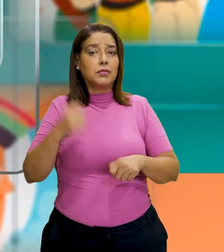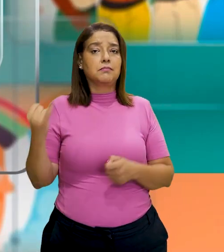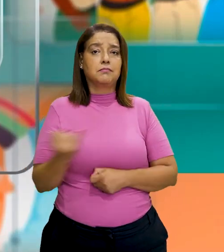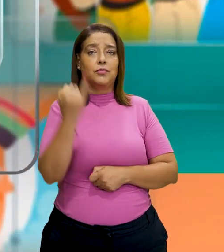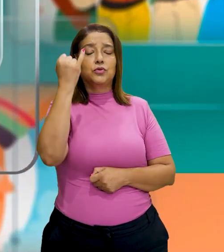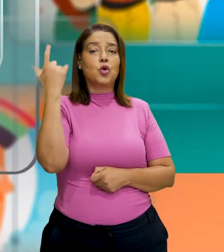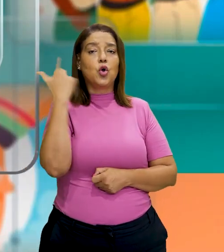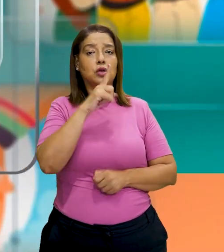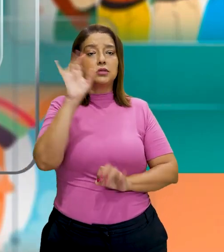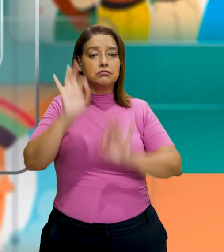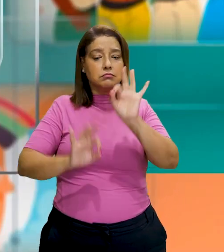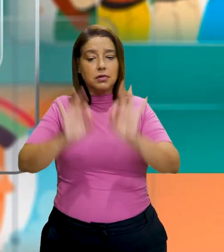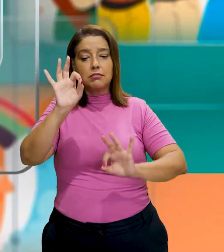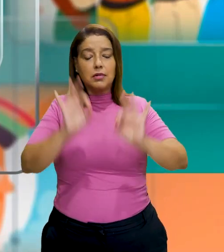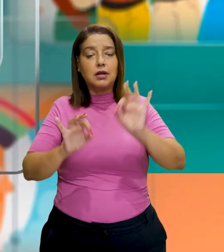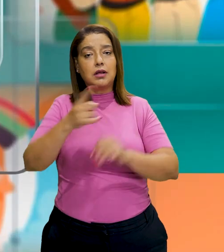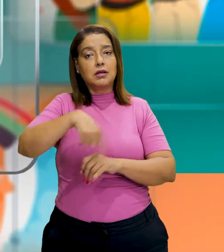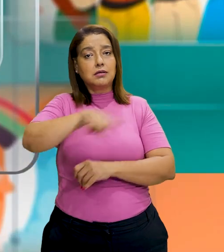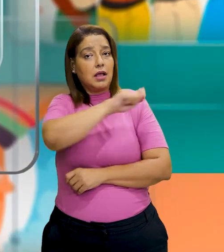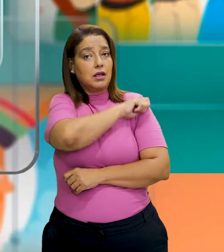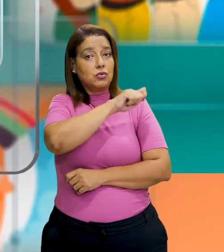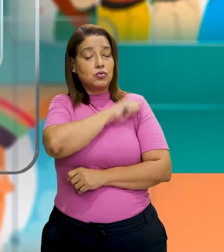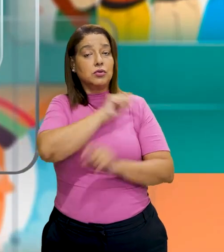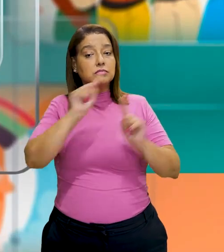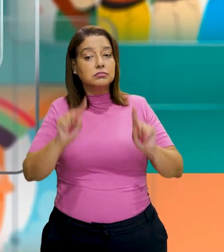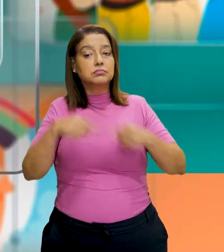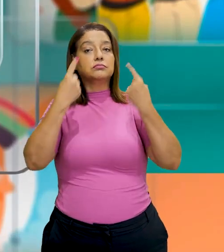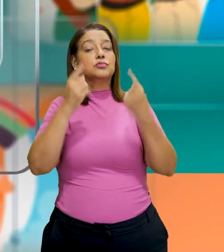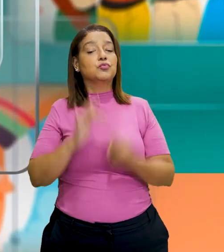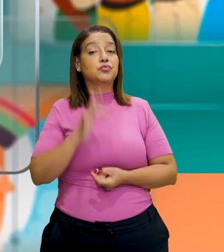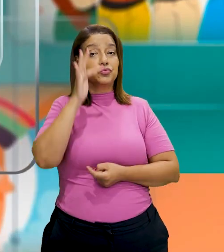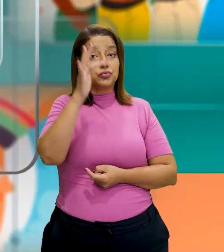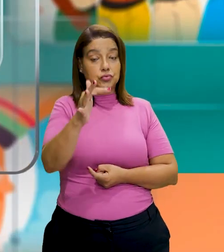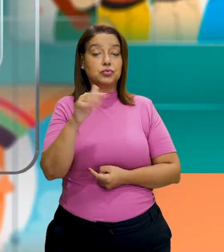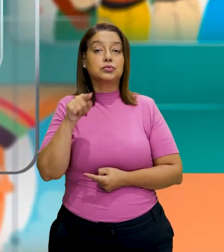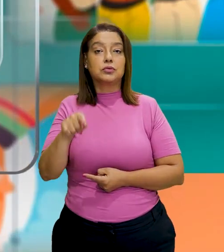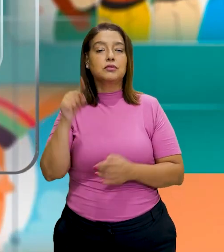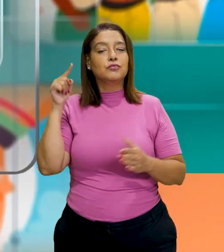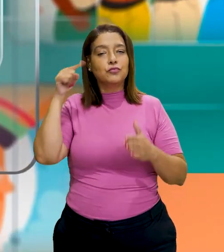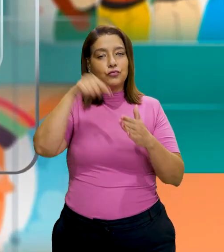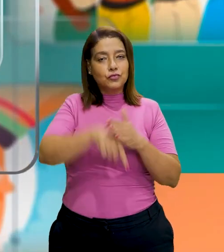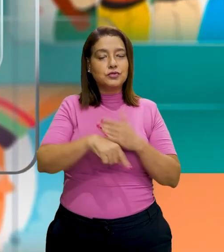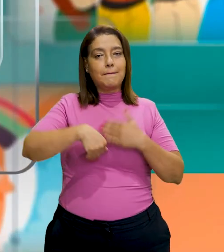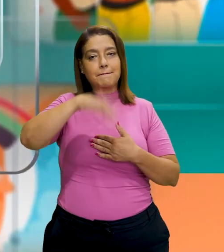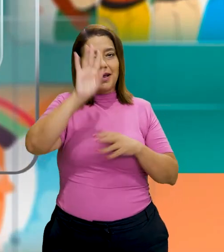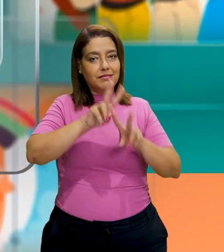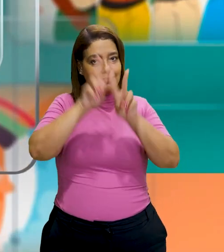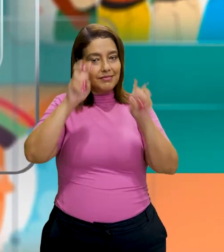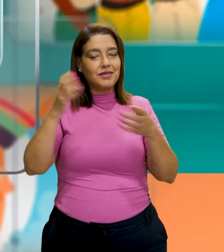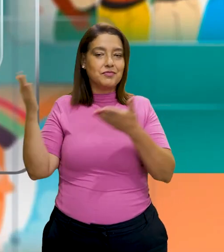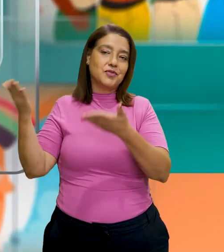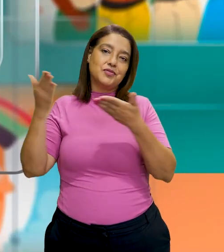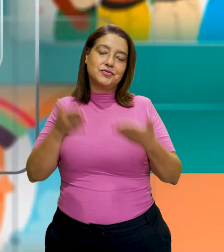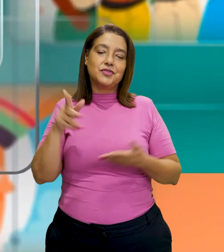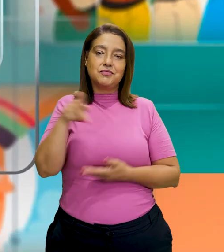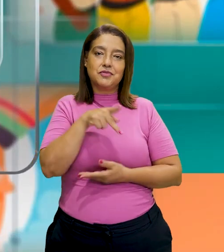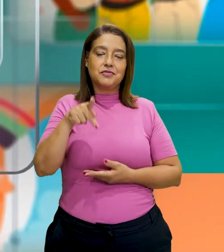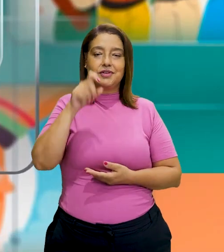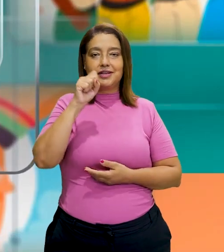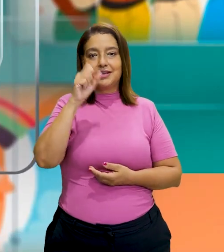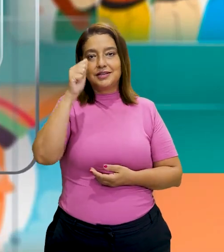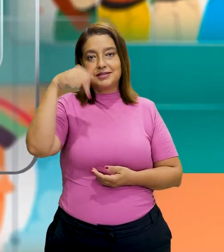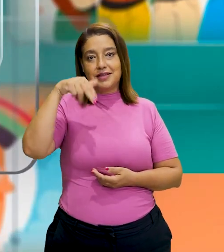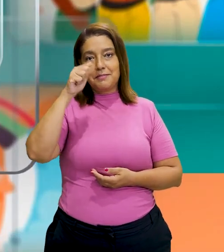para preparar os alunos para desafios futuros. Para aprofundar neste tema, convidamos a professora Samantha